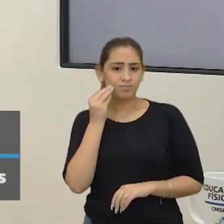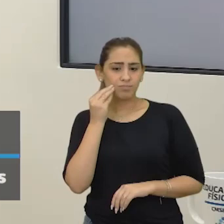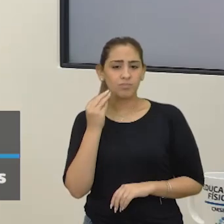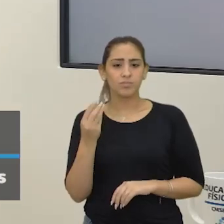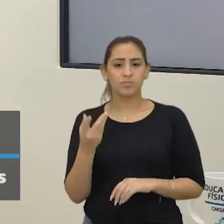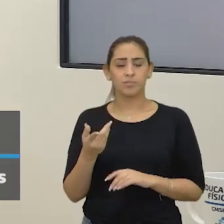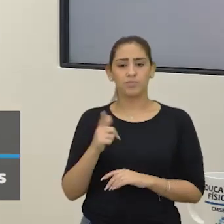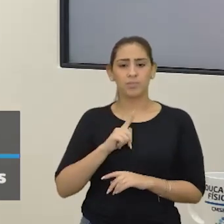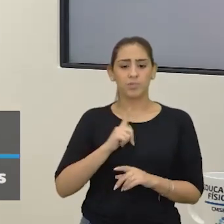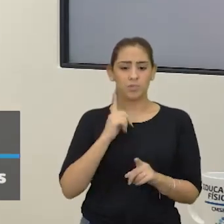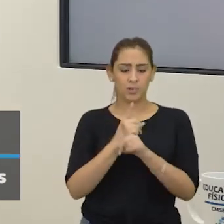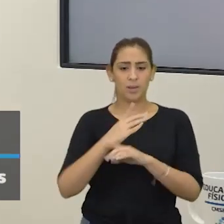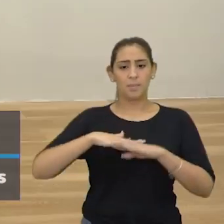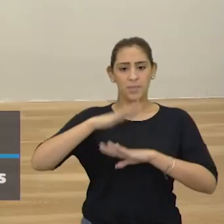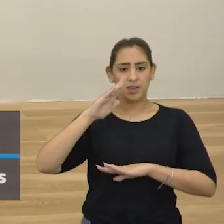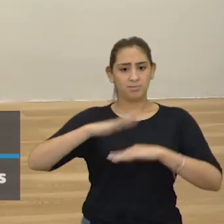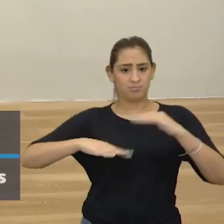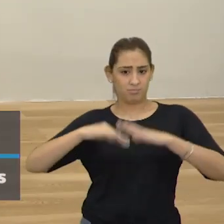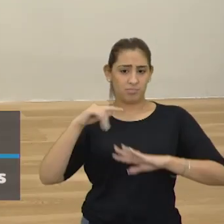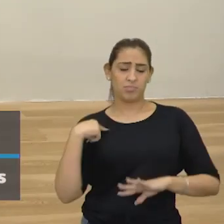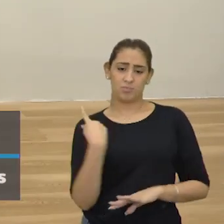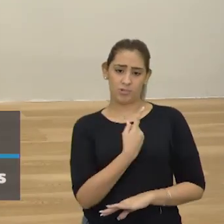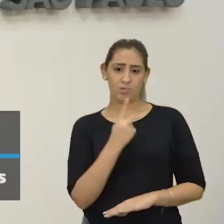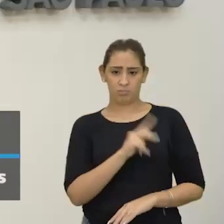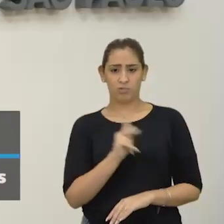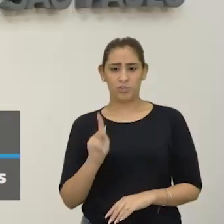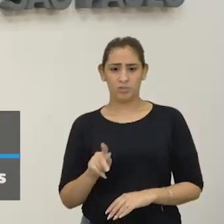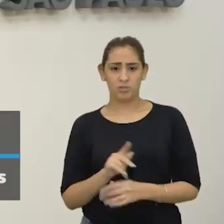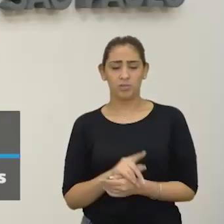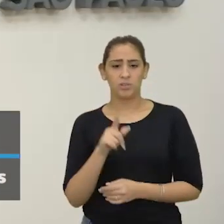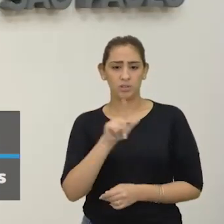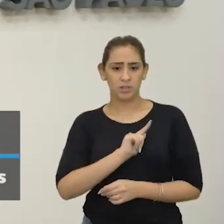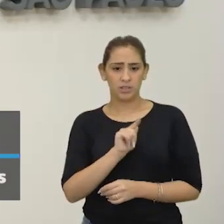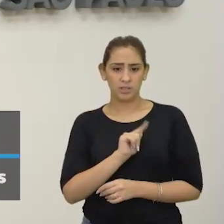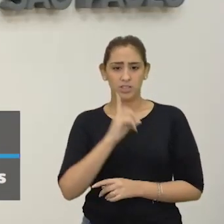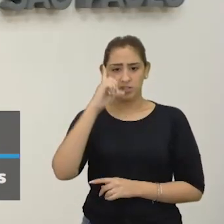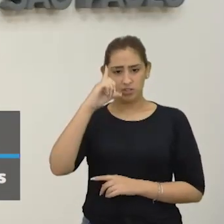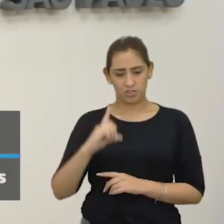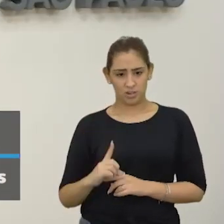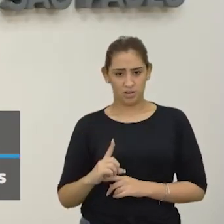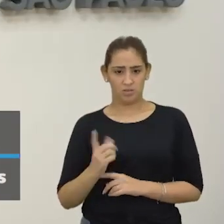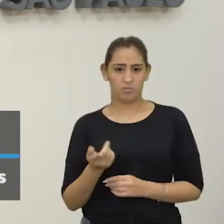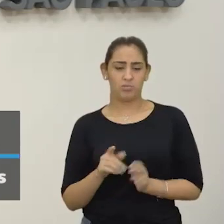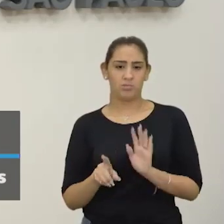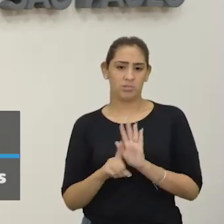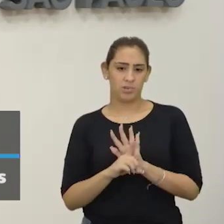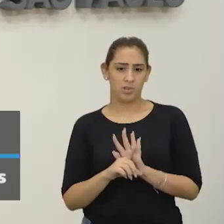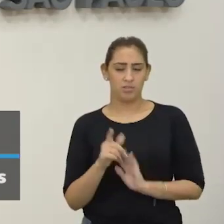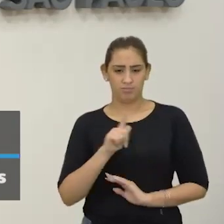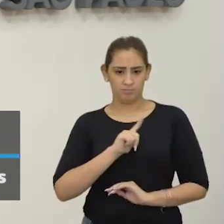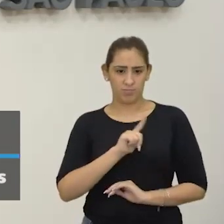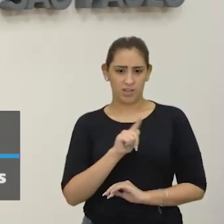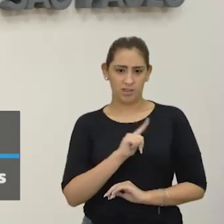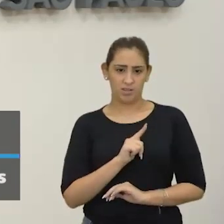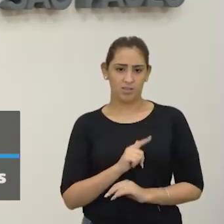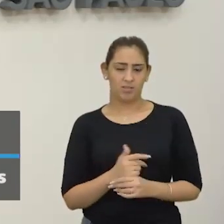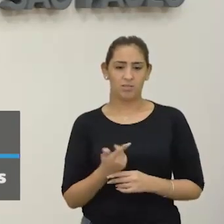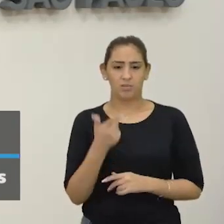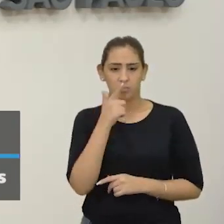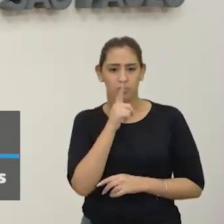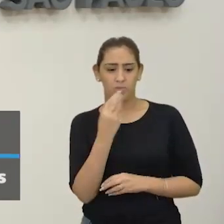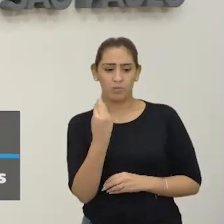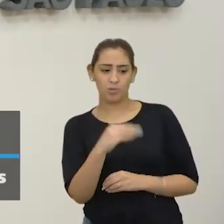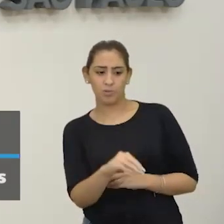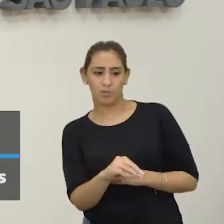mais materiais ainda do que nós, né? Certamente. Aqui a gente tem a questão dos direitos autorais, então, por isso que muitas vezes a gente não consegue nem colocar